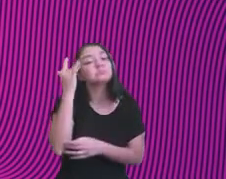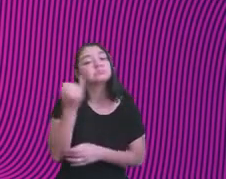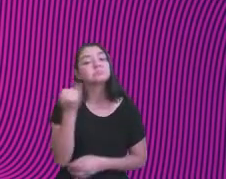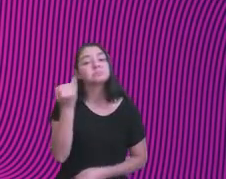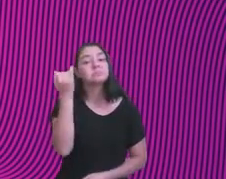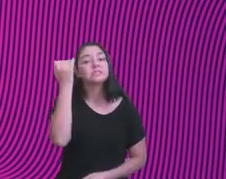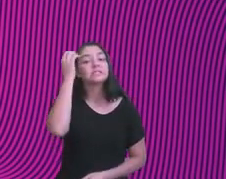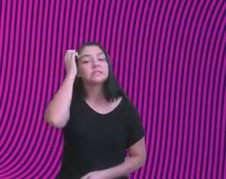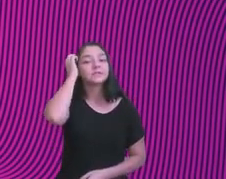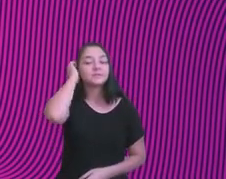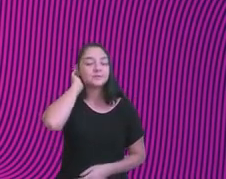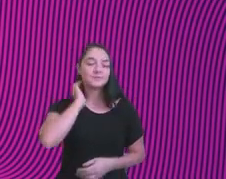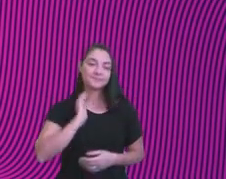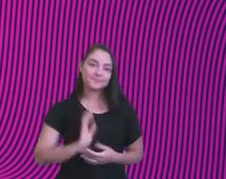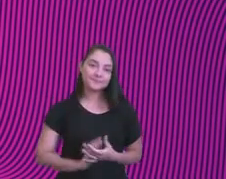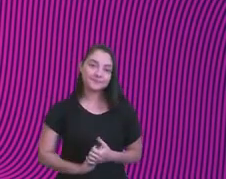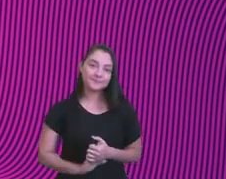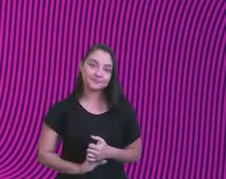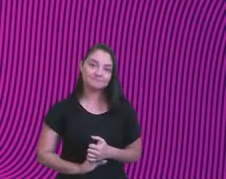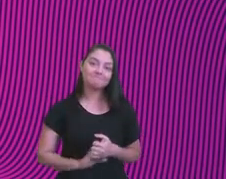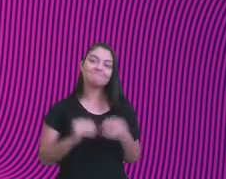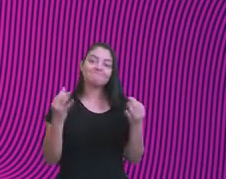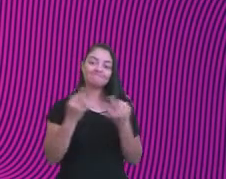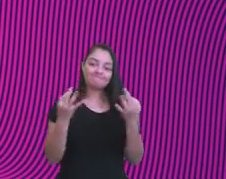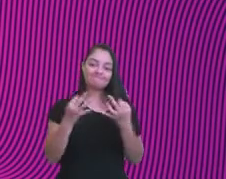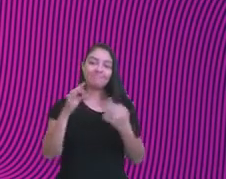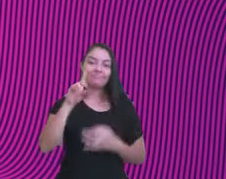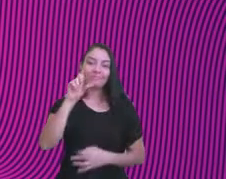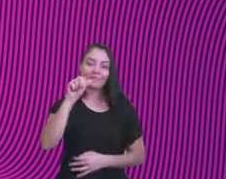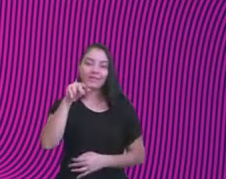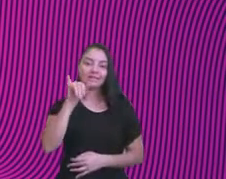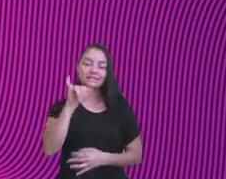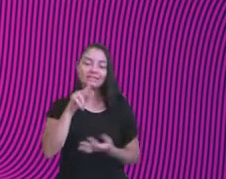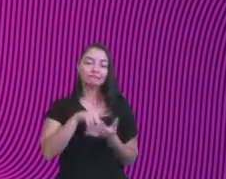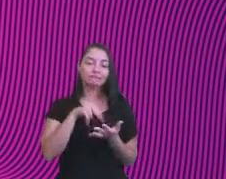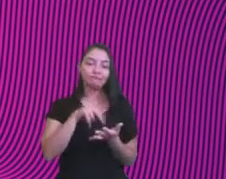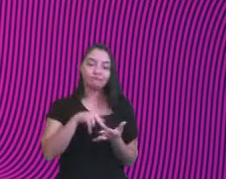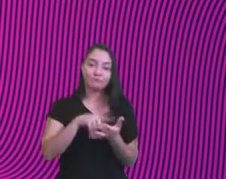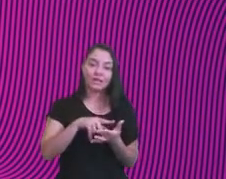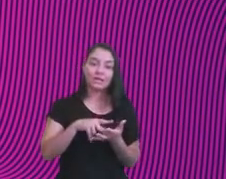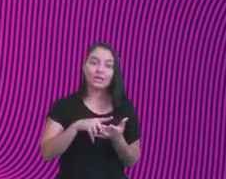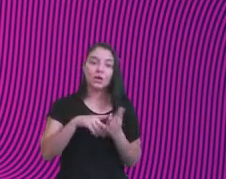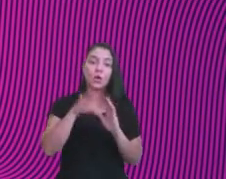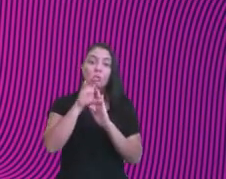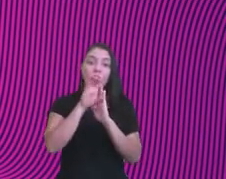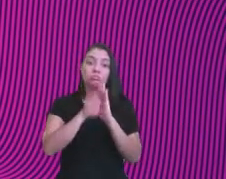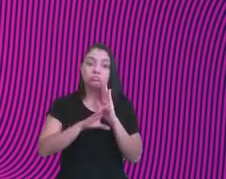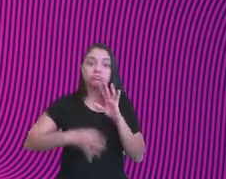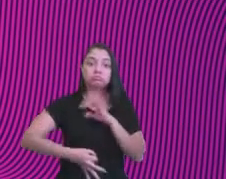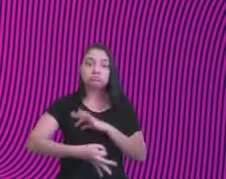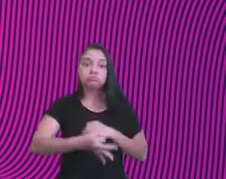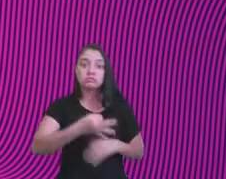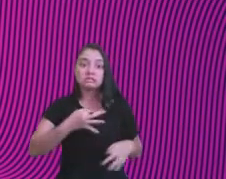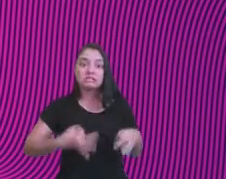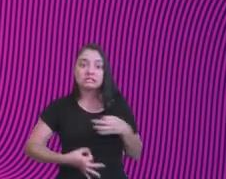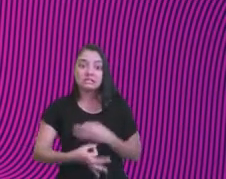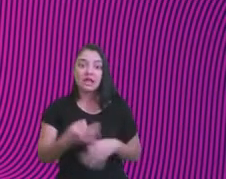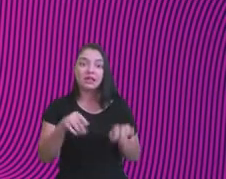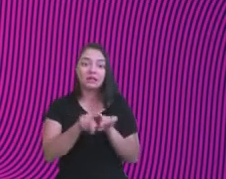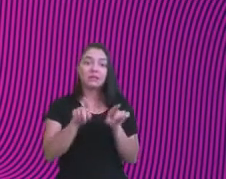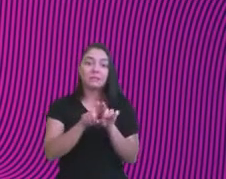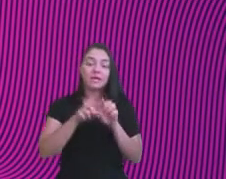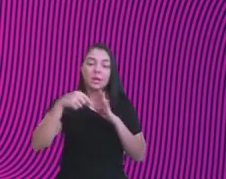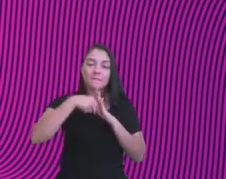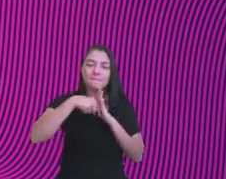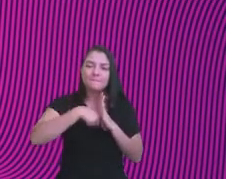Perfeito, Dani. Realmente o conceito de célula tumoral circulante, né, de biópsia líquida é muito